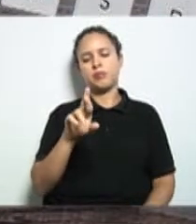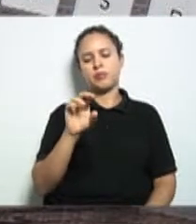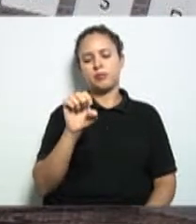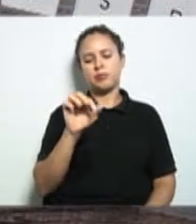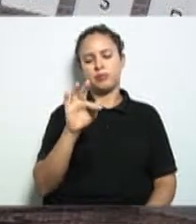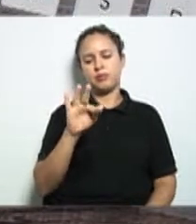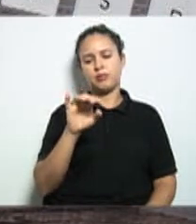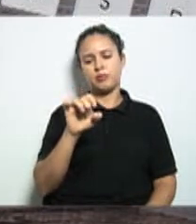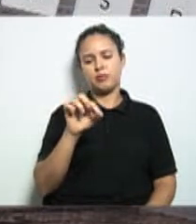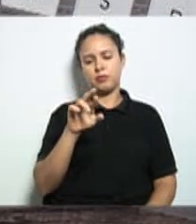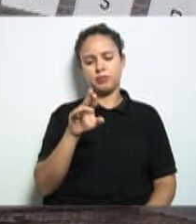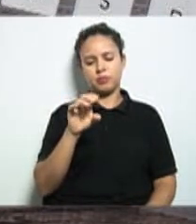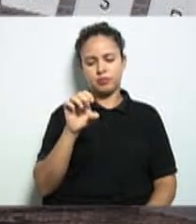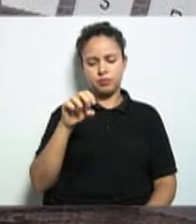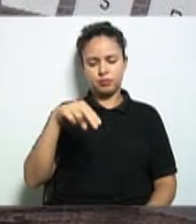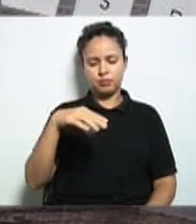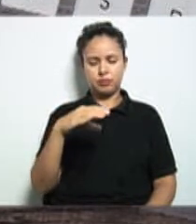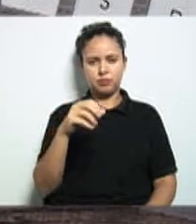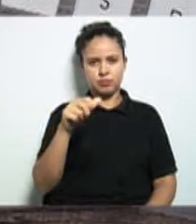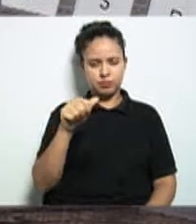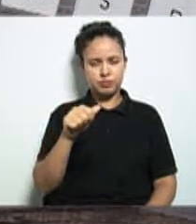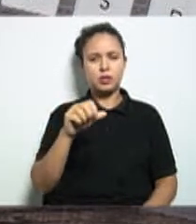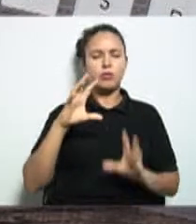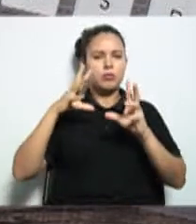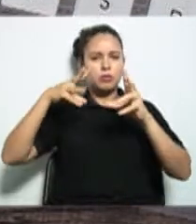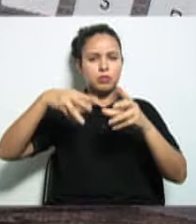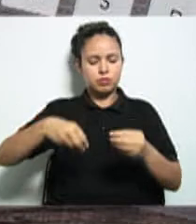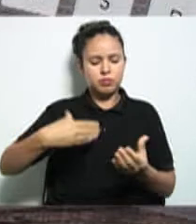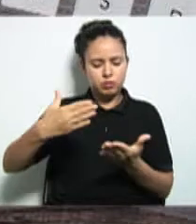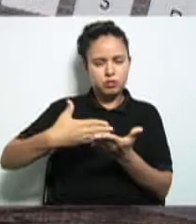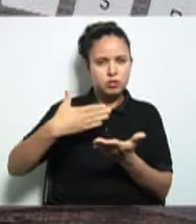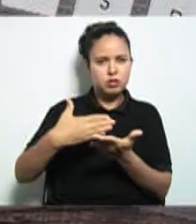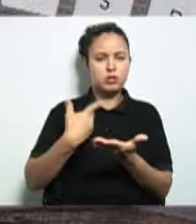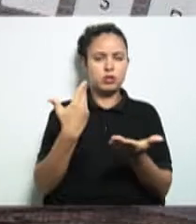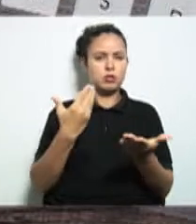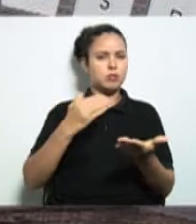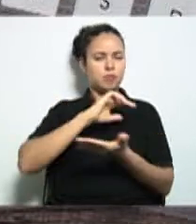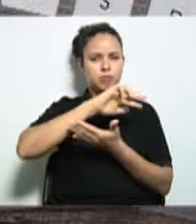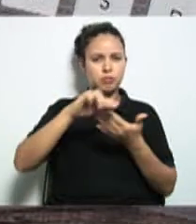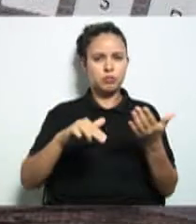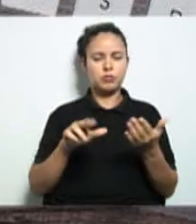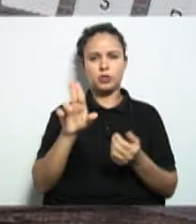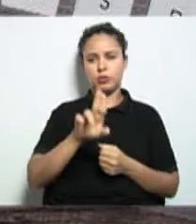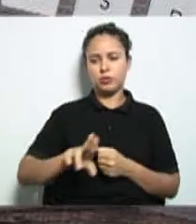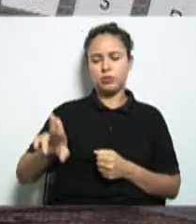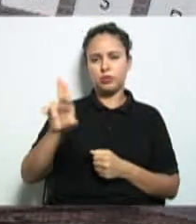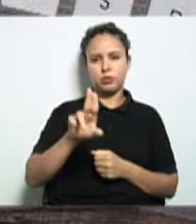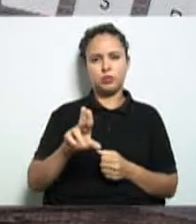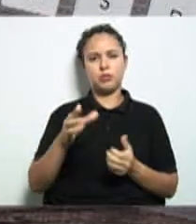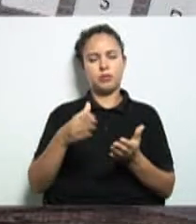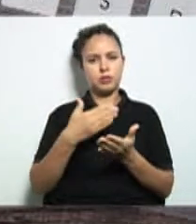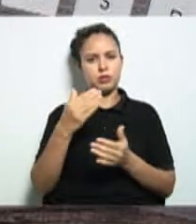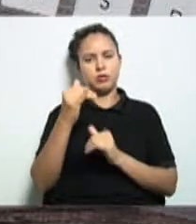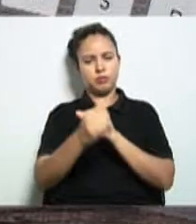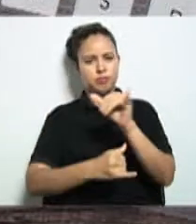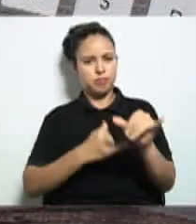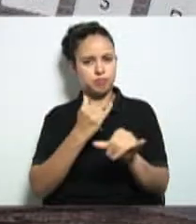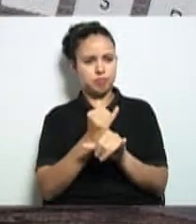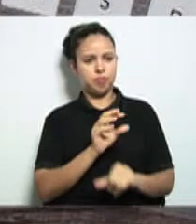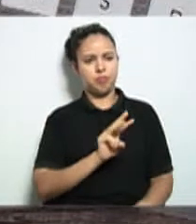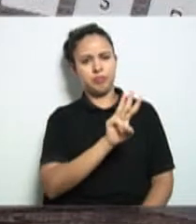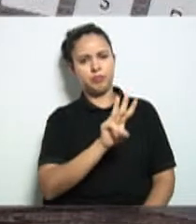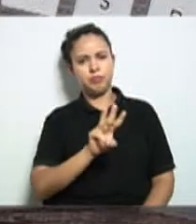a relação de todos os referenciais utilizados que norteiam a pesquisa através de fontes como livros,